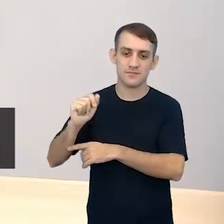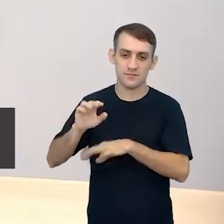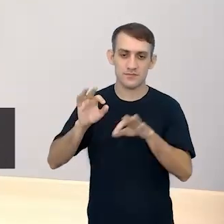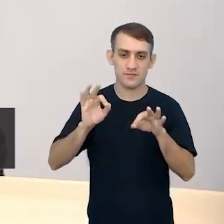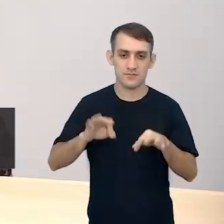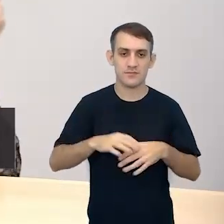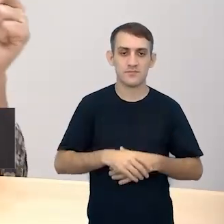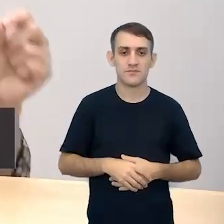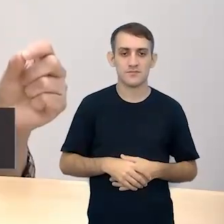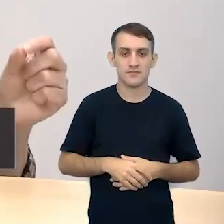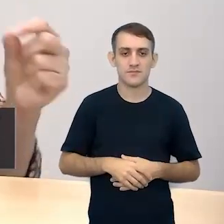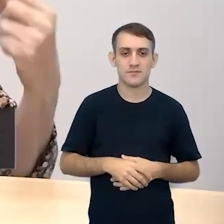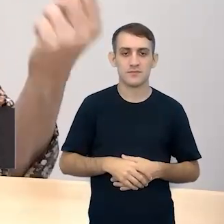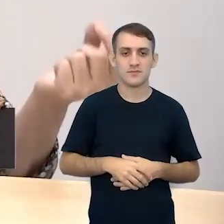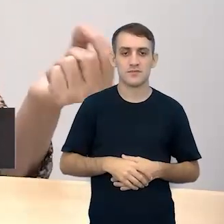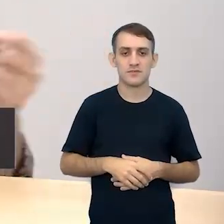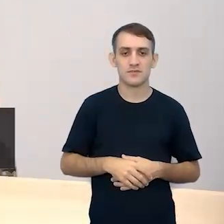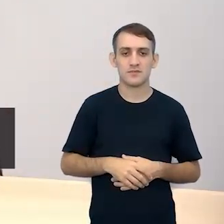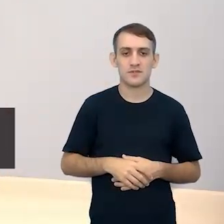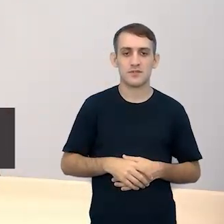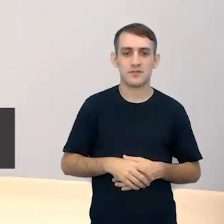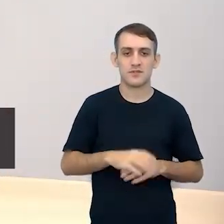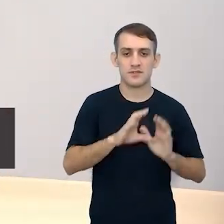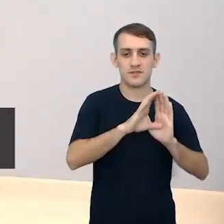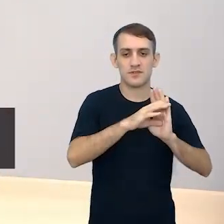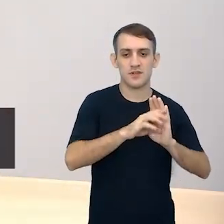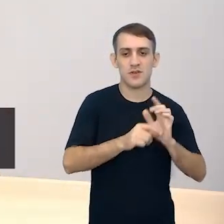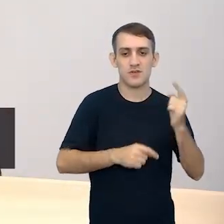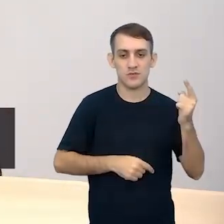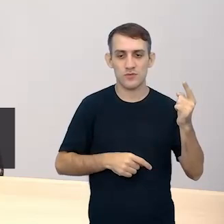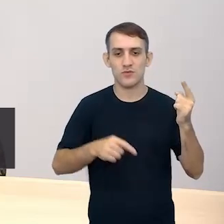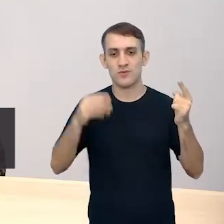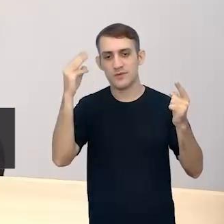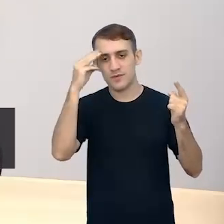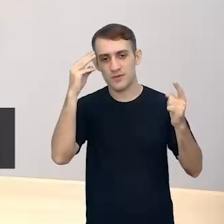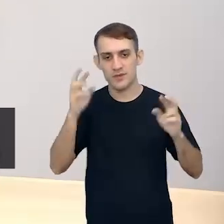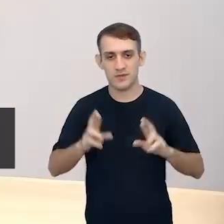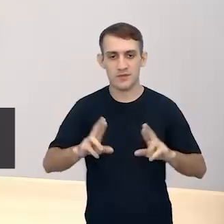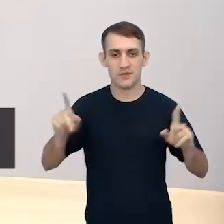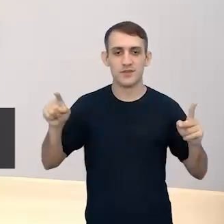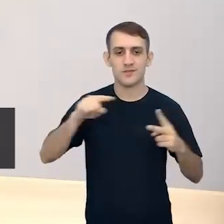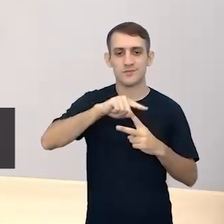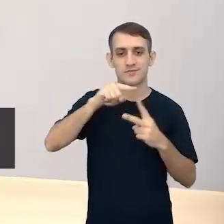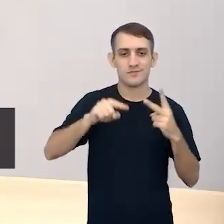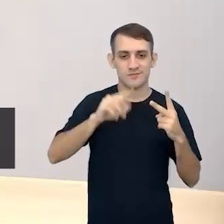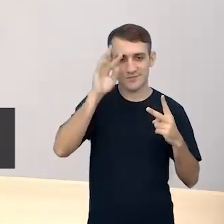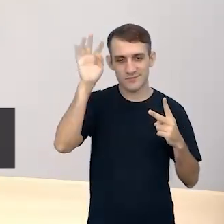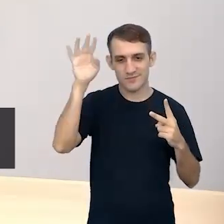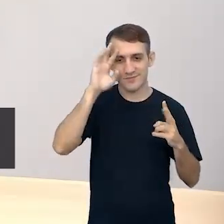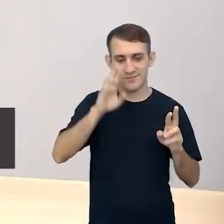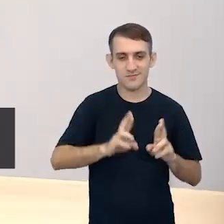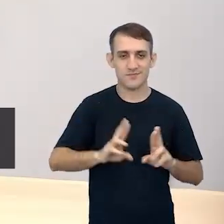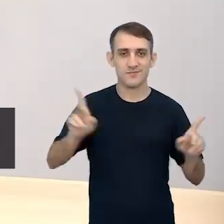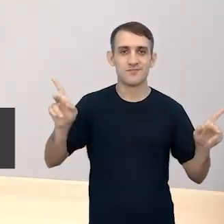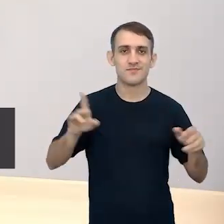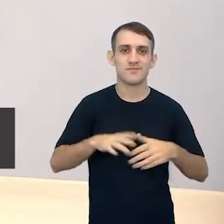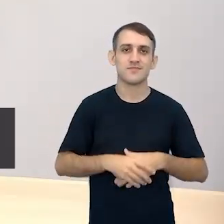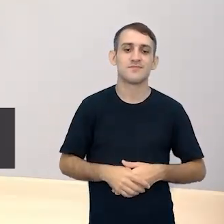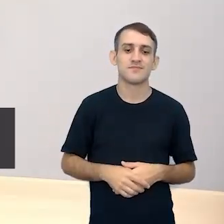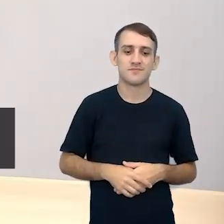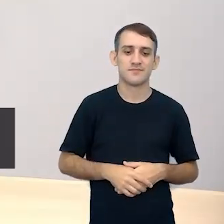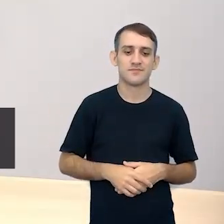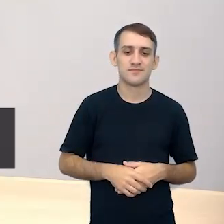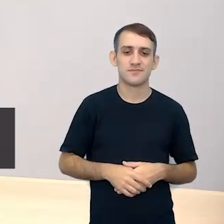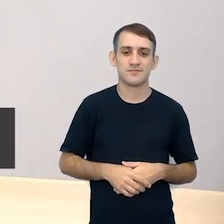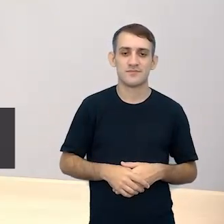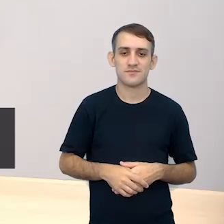é Novak, o mental é o Buzan. São duas teorias diferentes,